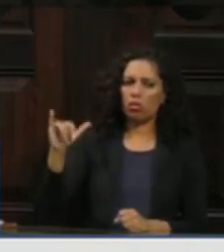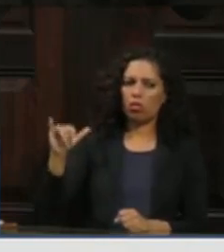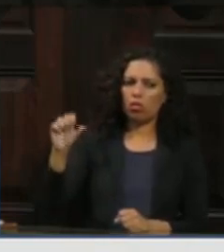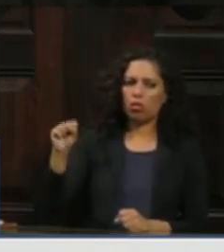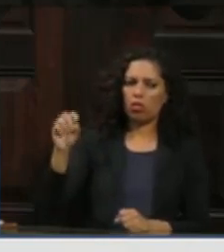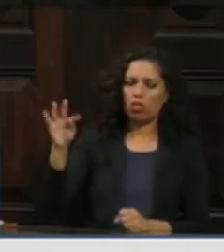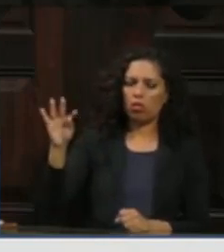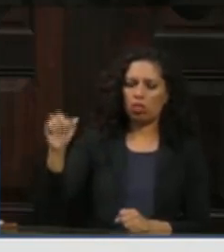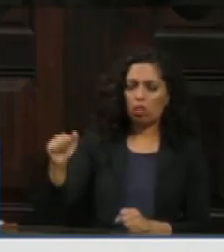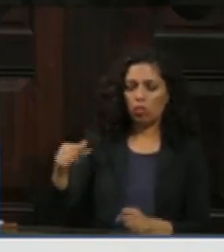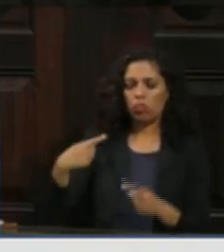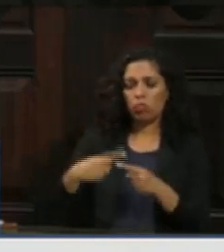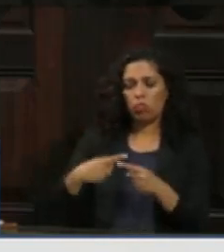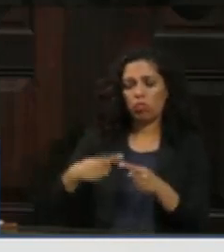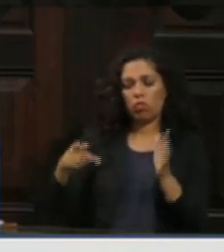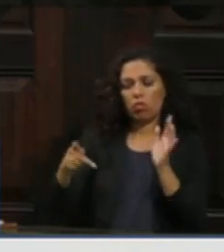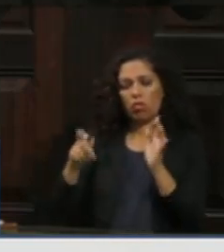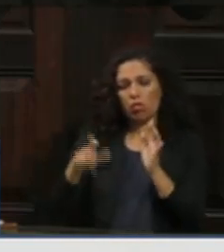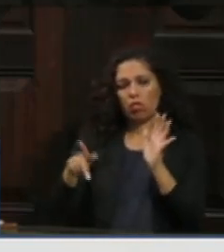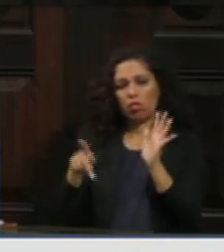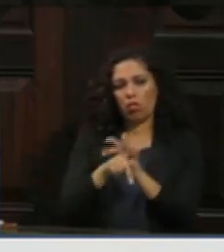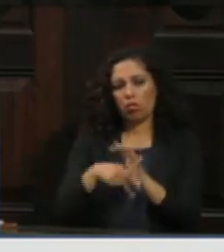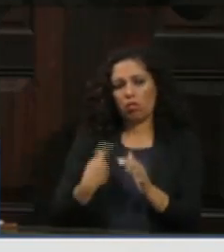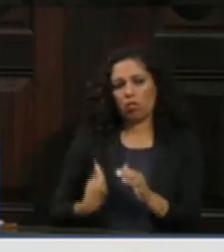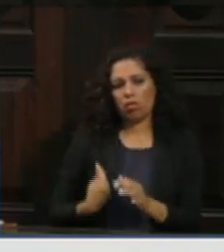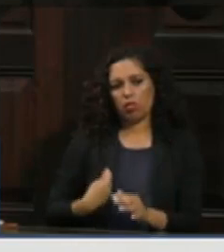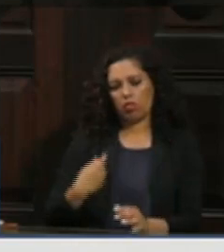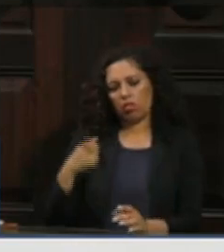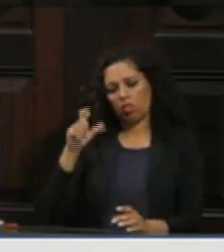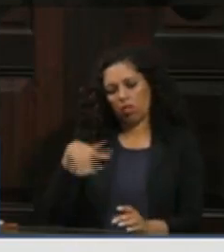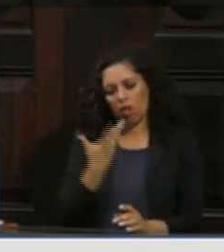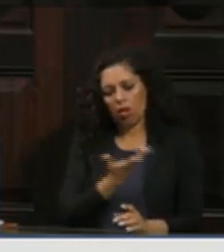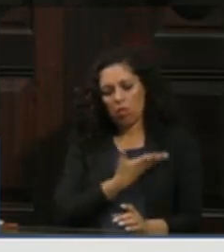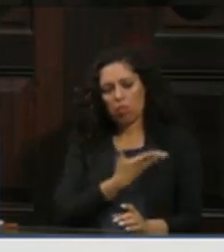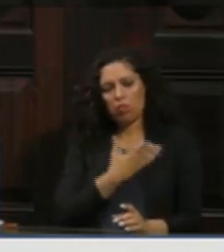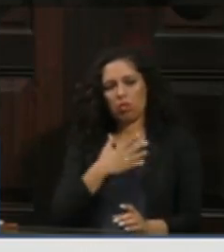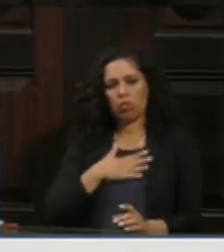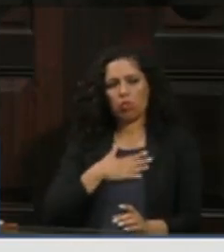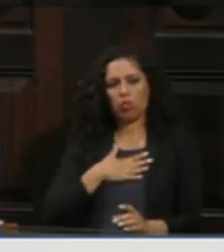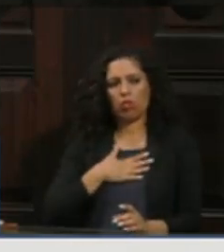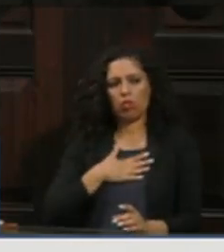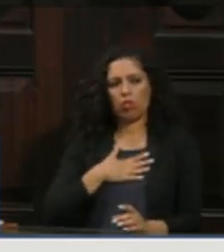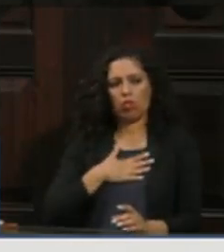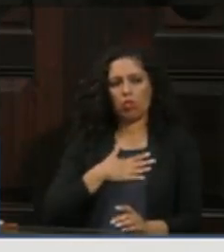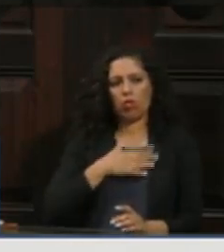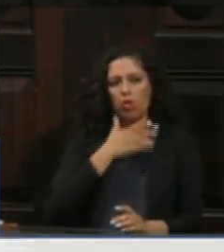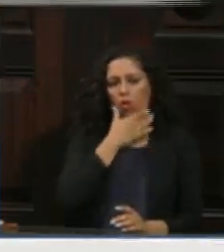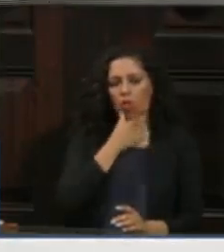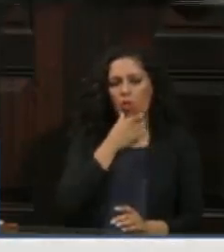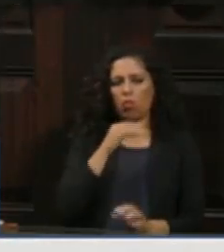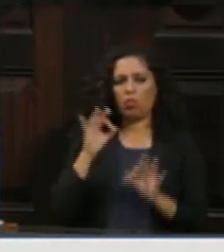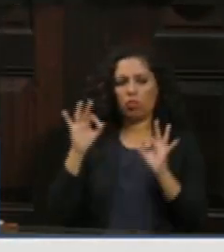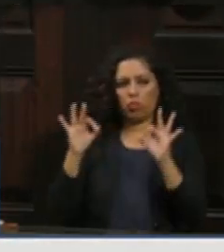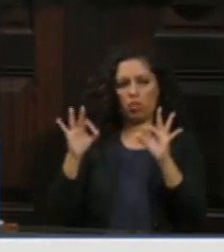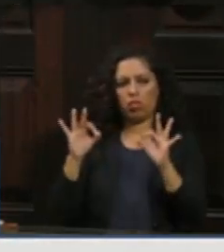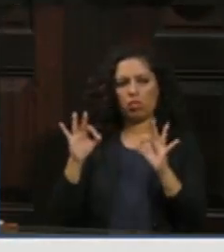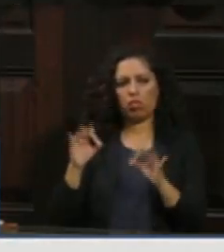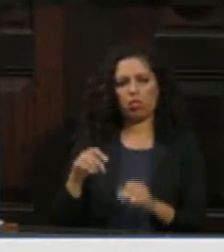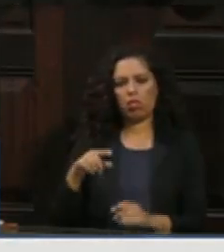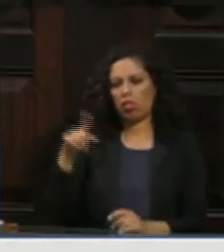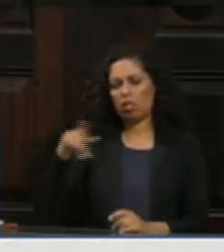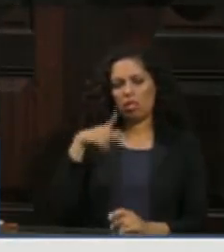águas de almirante, porque ele, como capitão de fragata, todos nós nos referimos a ele como almirante, mas almirante por conta